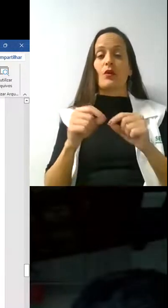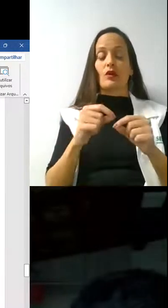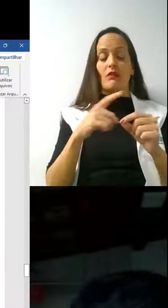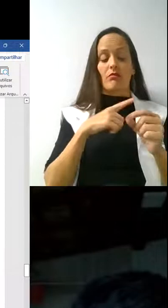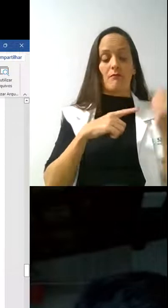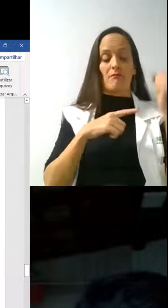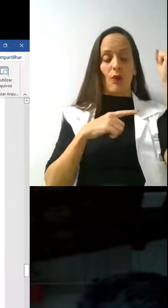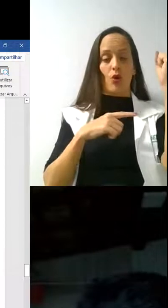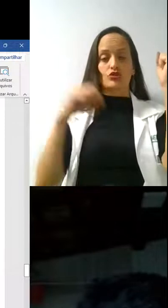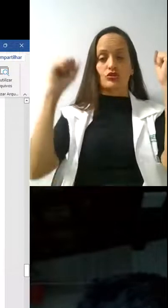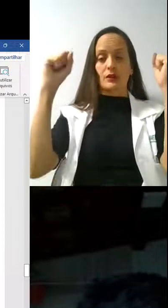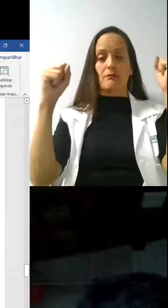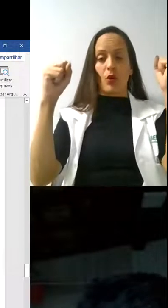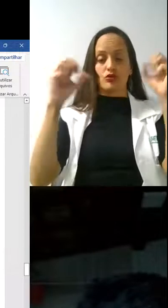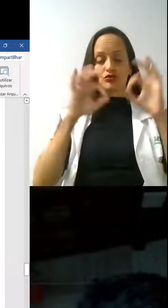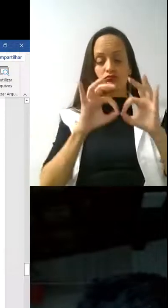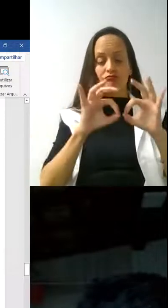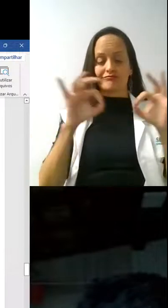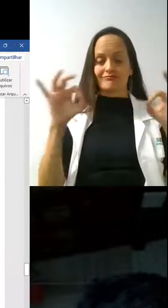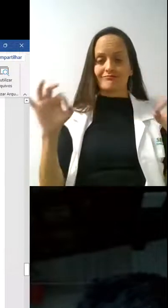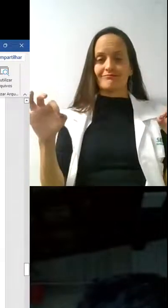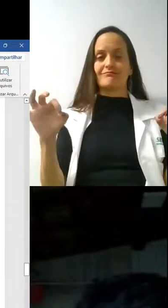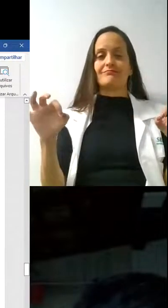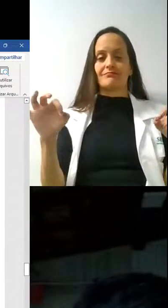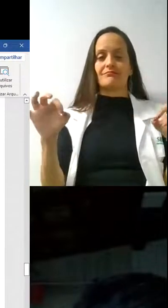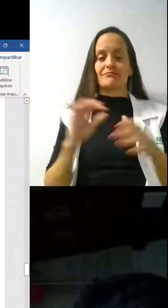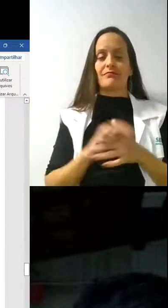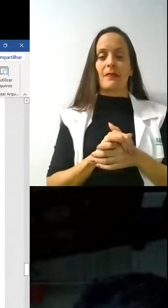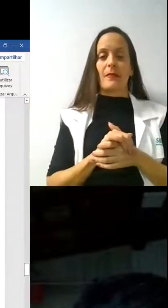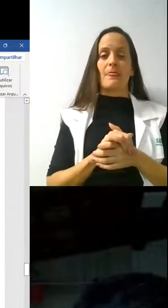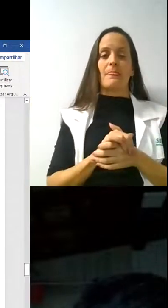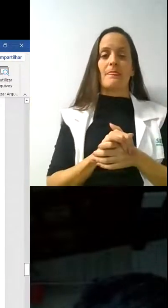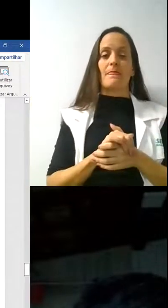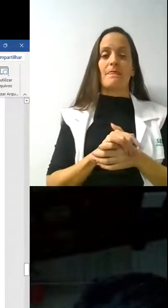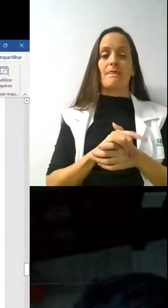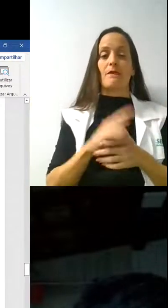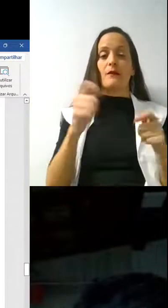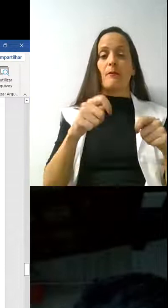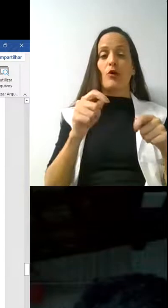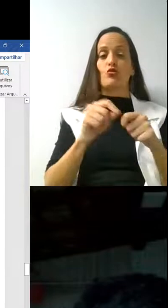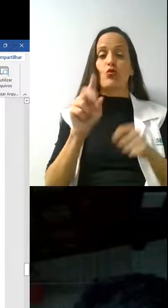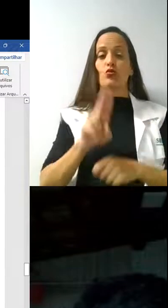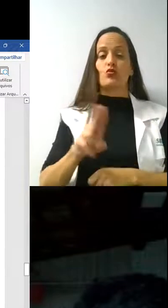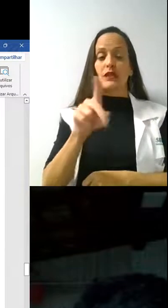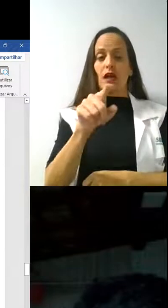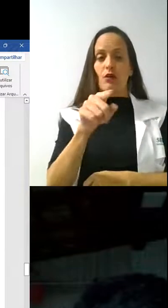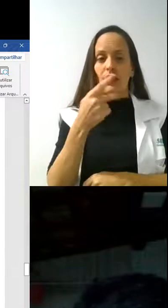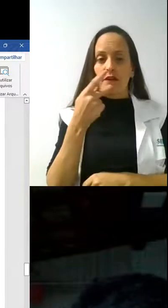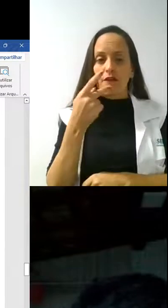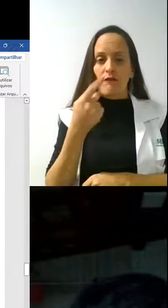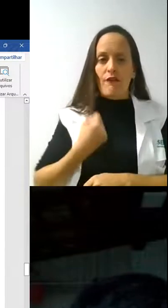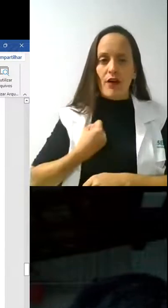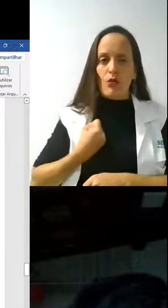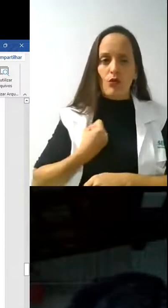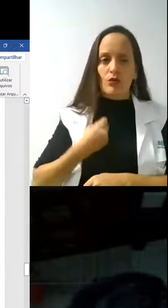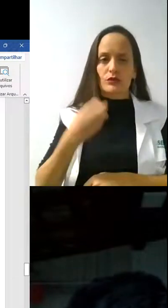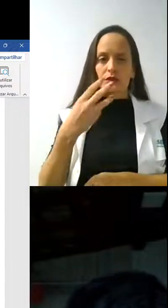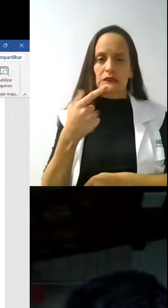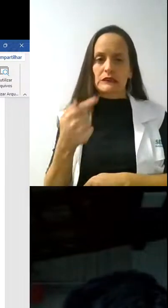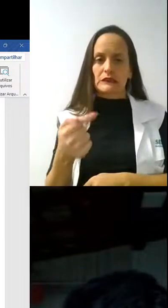então, tem 35 metros cada um. Então, se você fazer 35 vezes 7, aí, no caso, 7 não, né? 1, 2, 3, 4, 5,